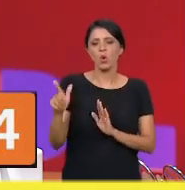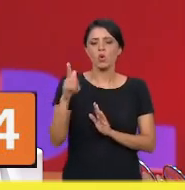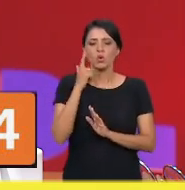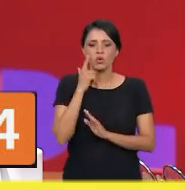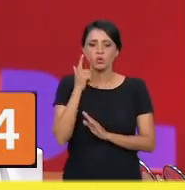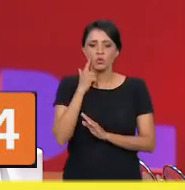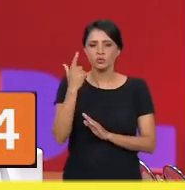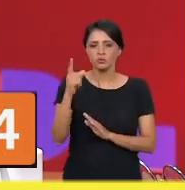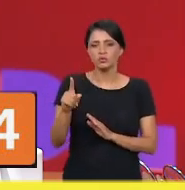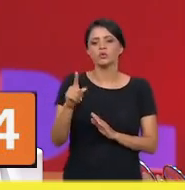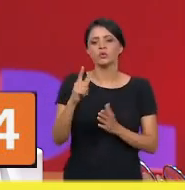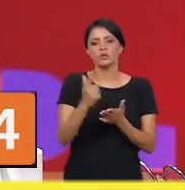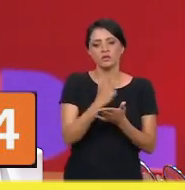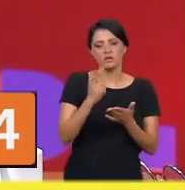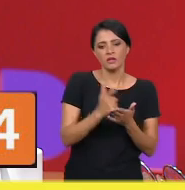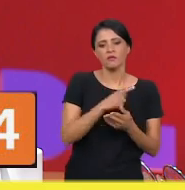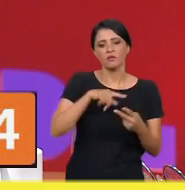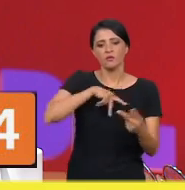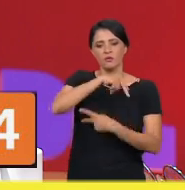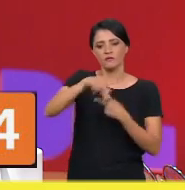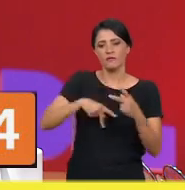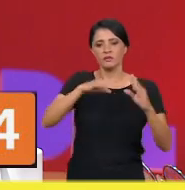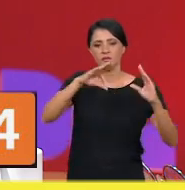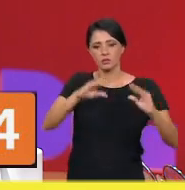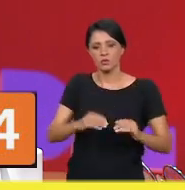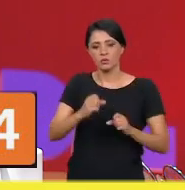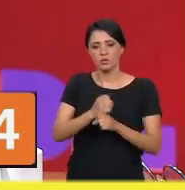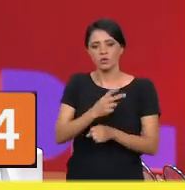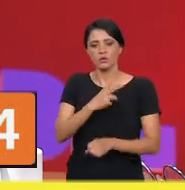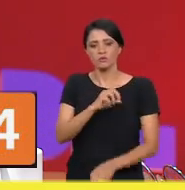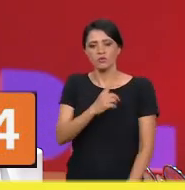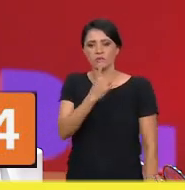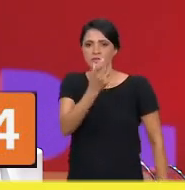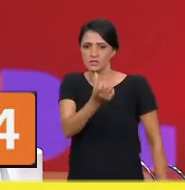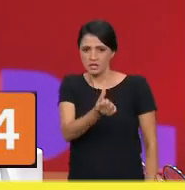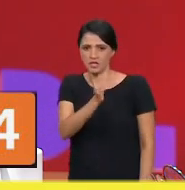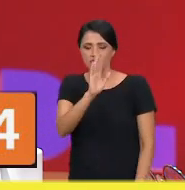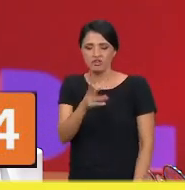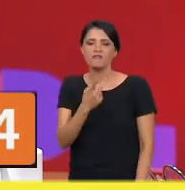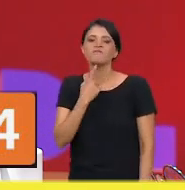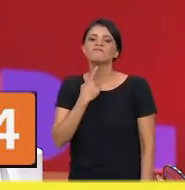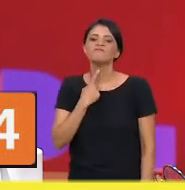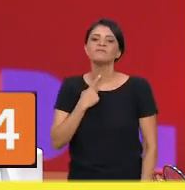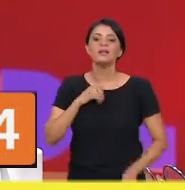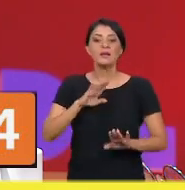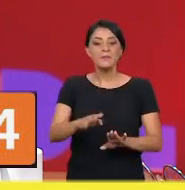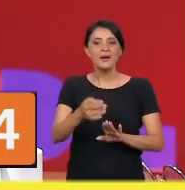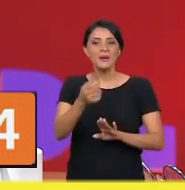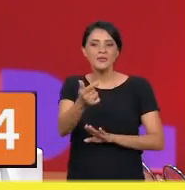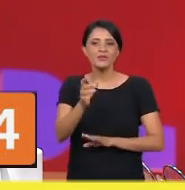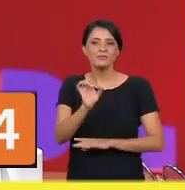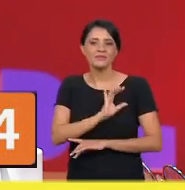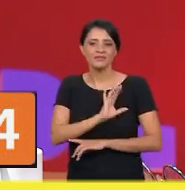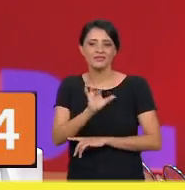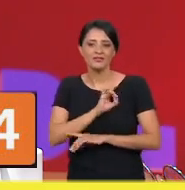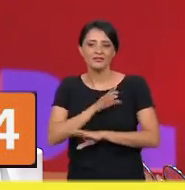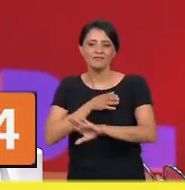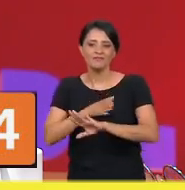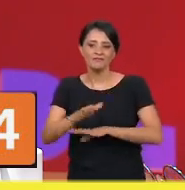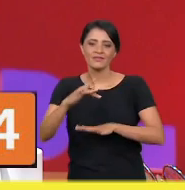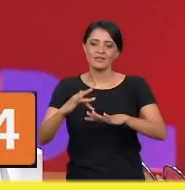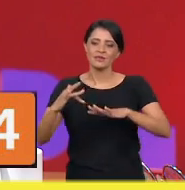chama Universo Escuro, em 2016, então já tinha essa vontade, mas eu tinha um pouco de receio de entrar nas